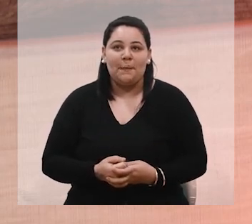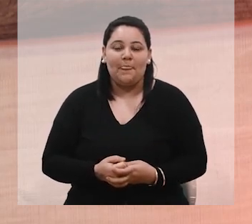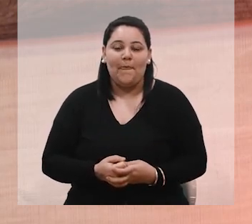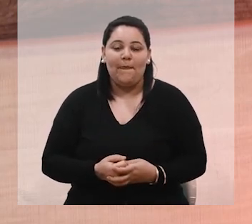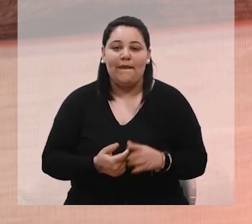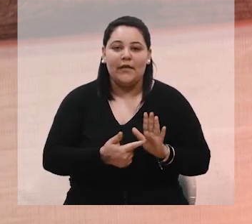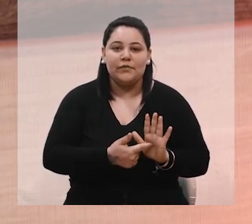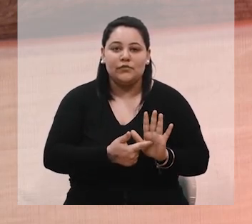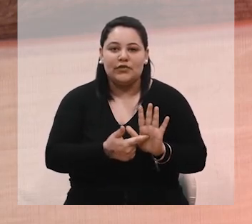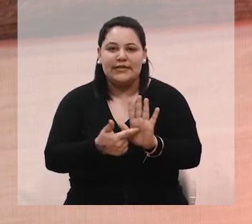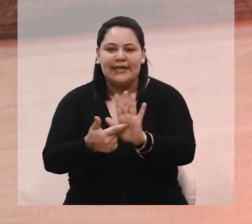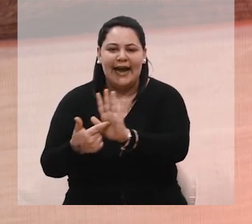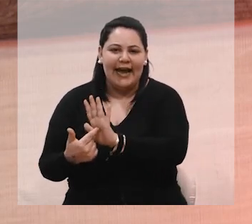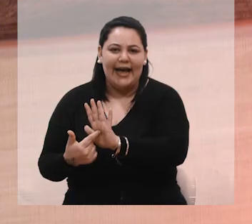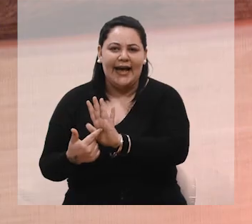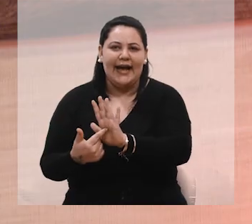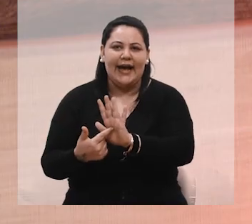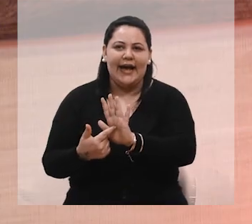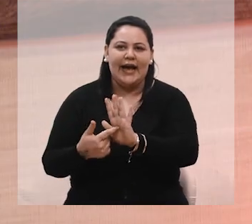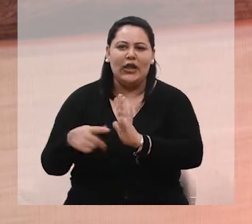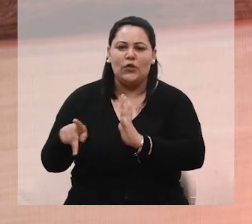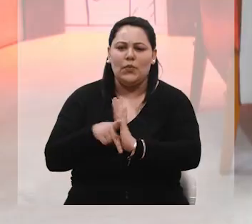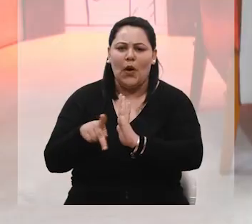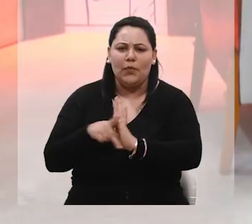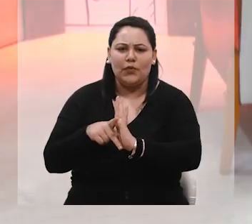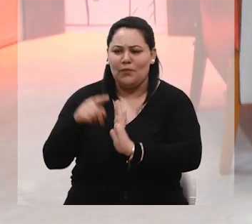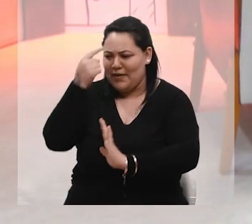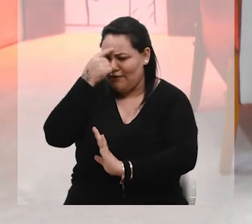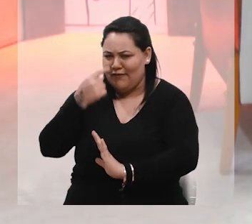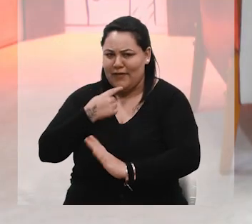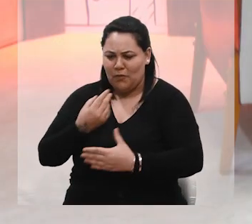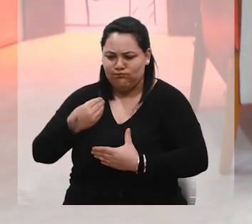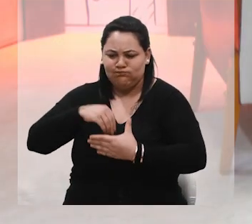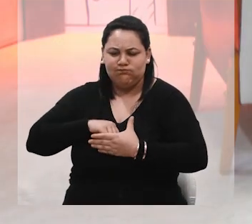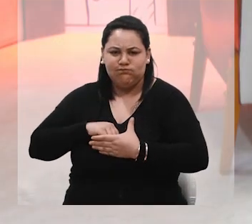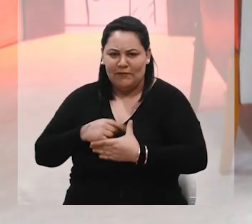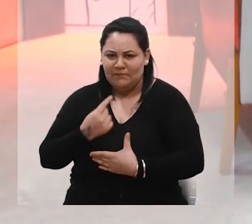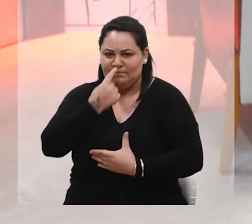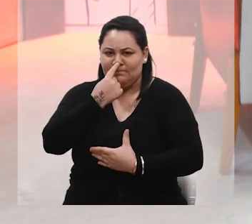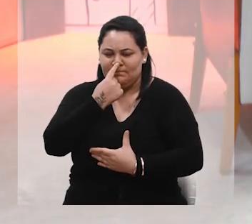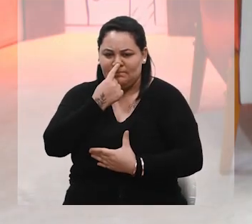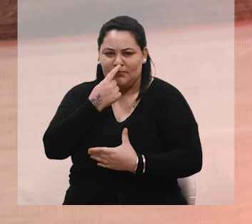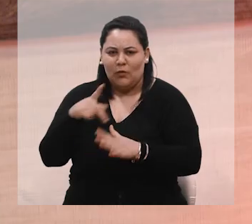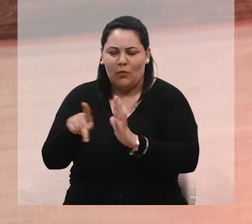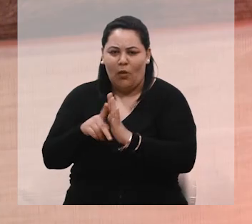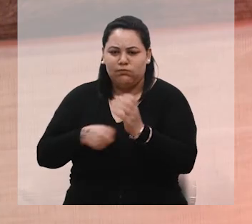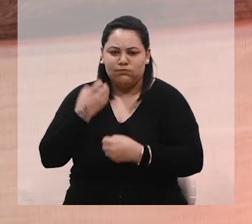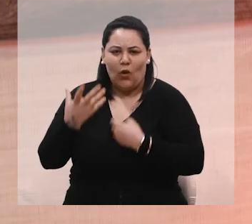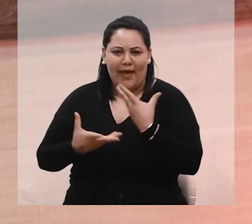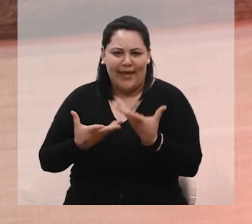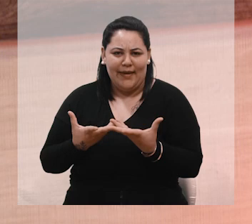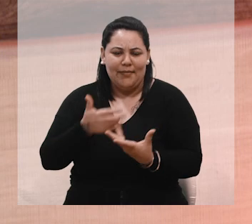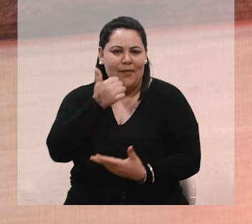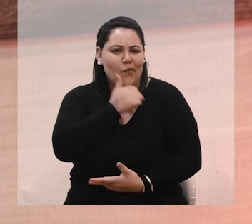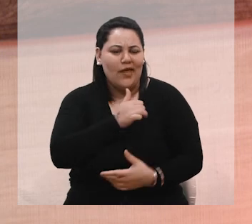exposição visceral do próprio poeta, da mulher, enfim. E nós temos aqui uma colocação